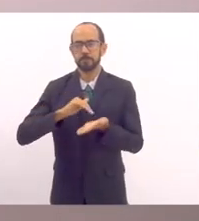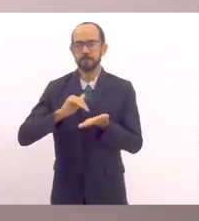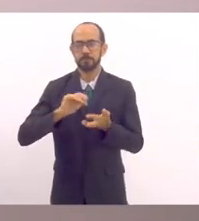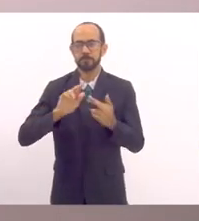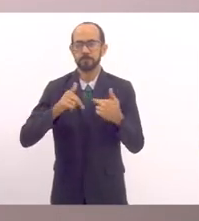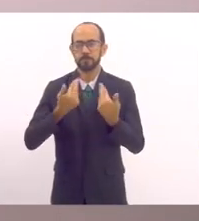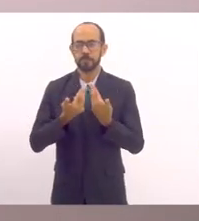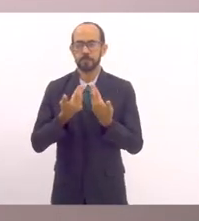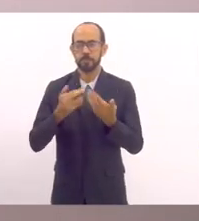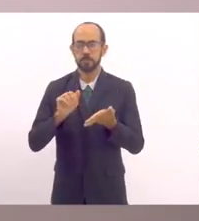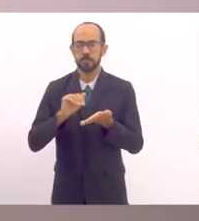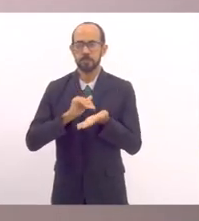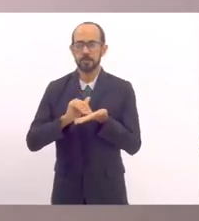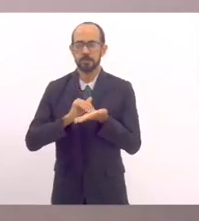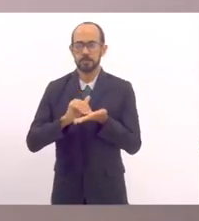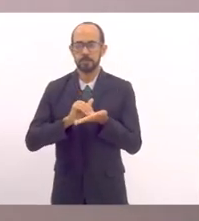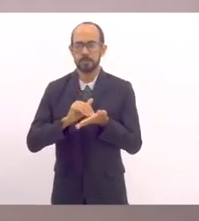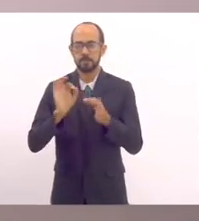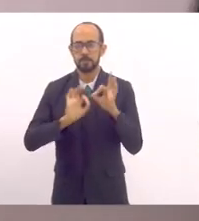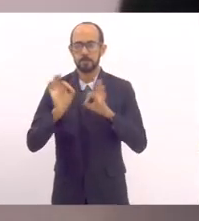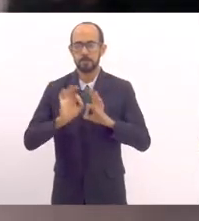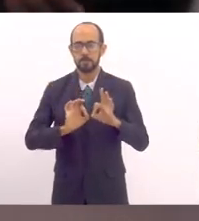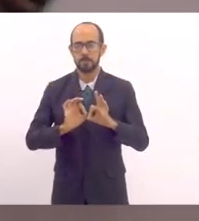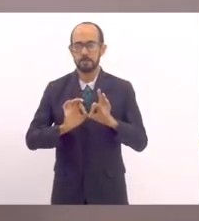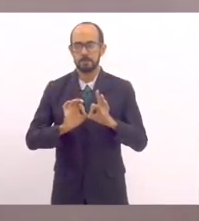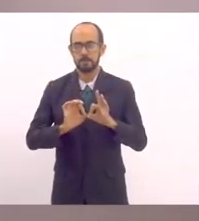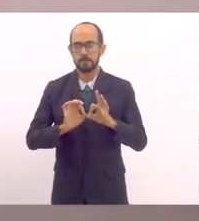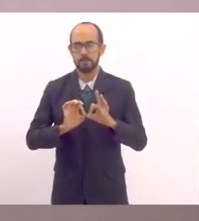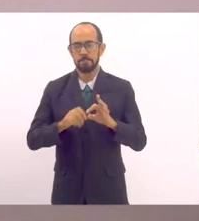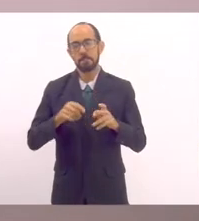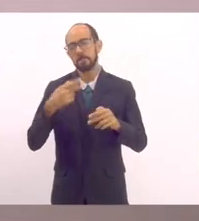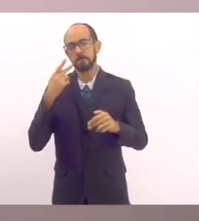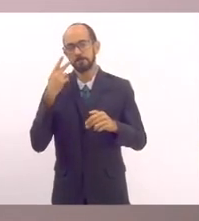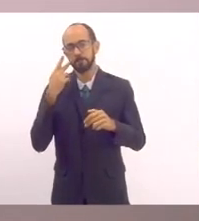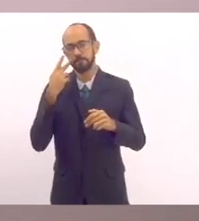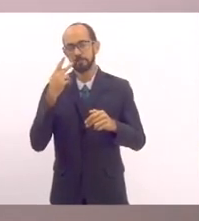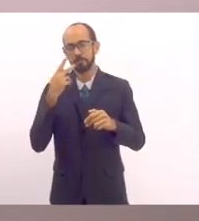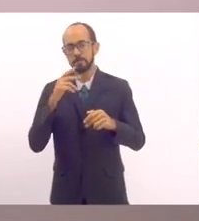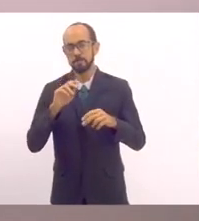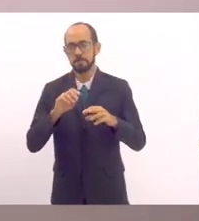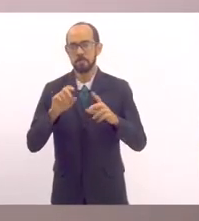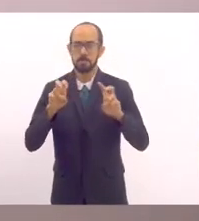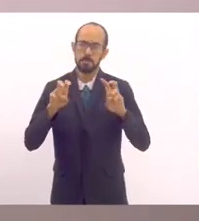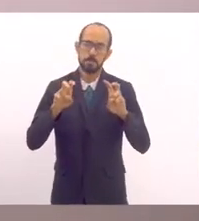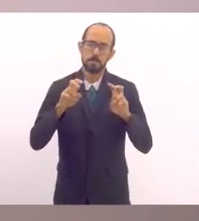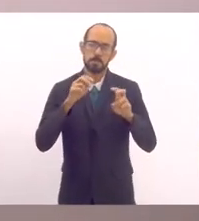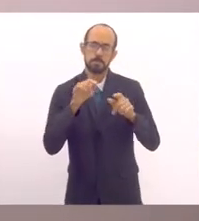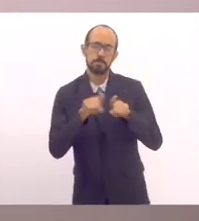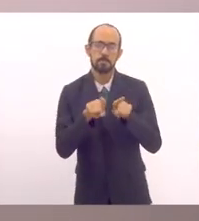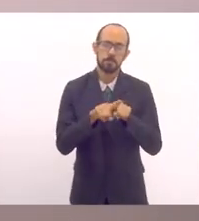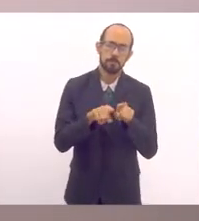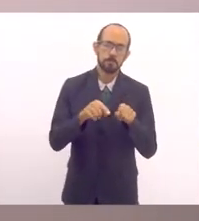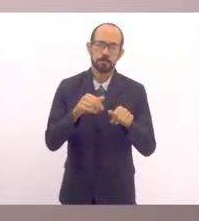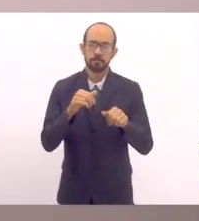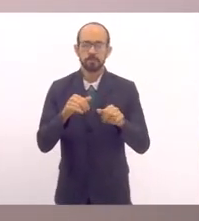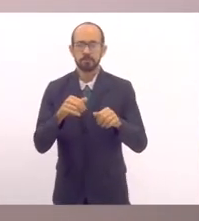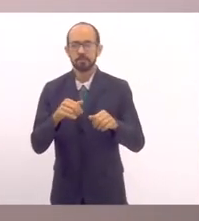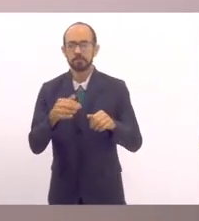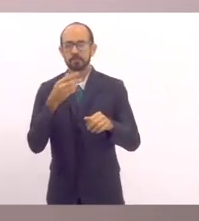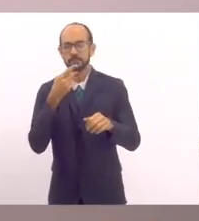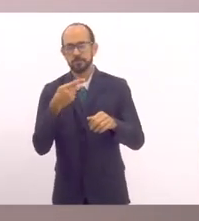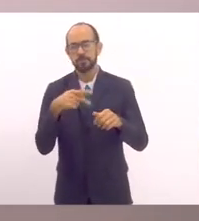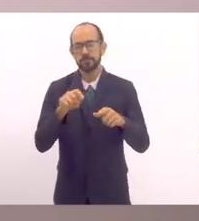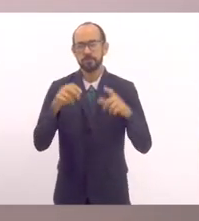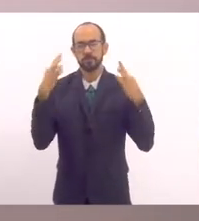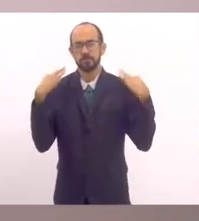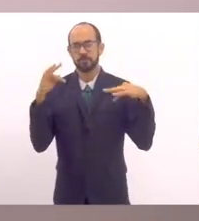reunião na Secretaria de Planejamento, inclusive para discutir algumas pautas do turismo. Então, eu não vou poder participar, mas a minha